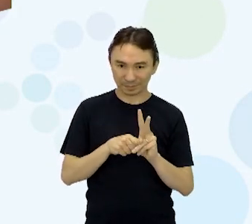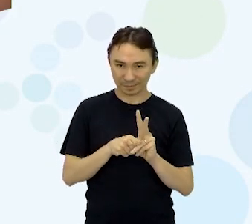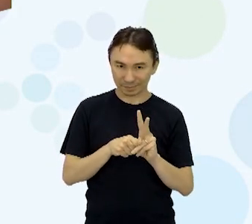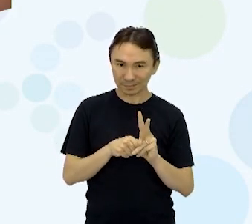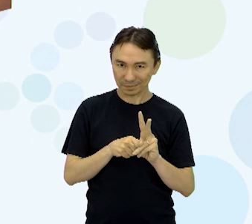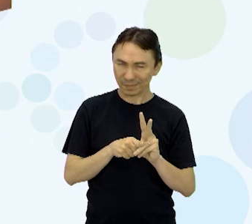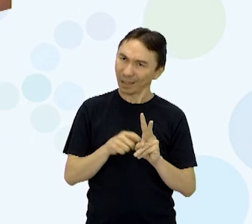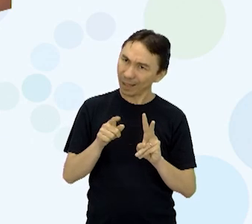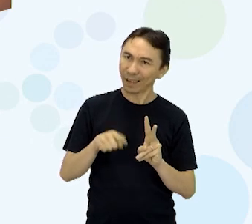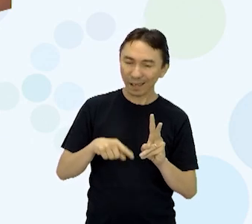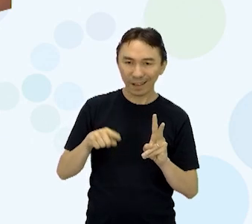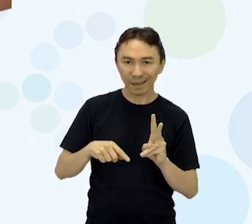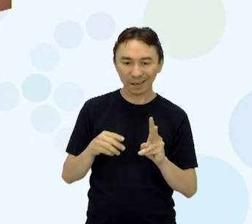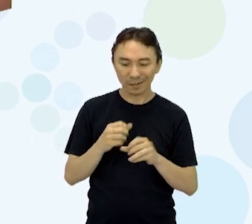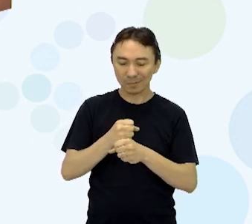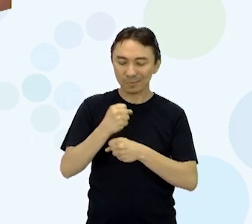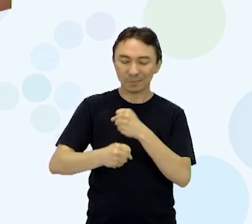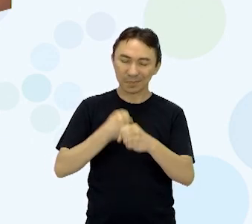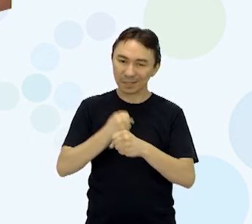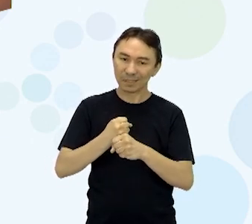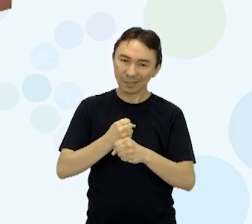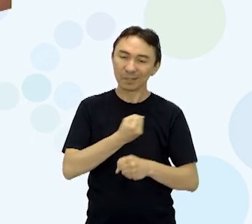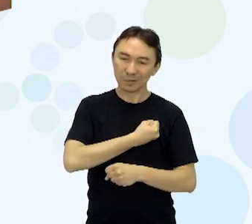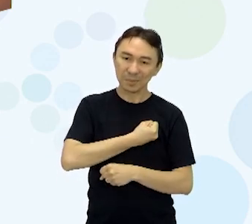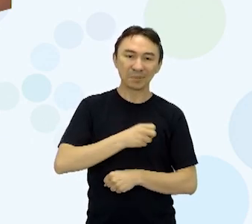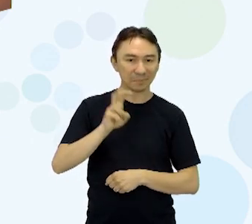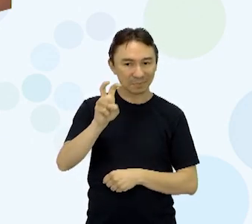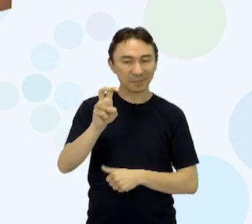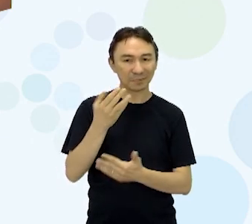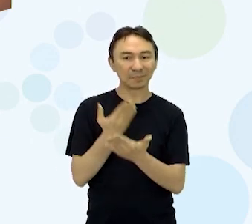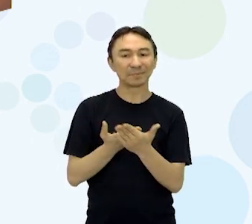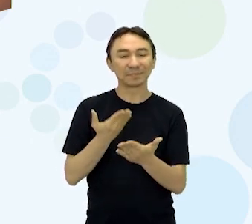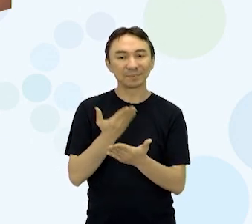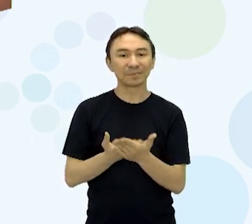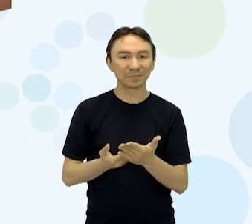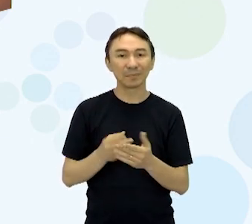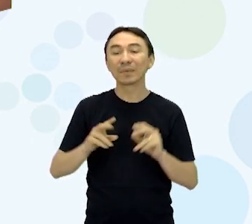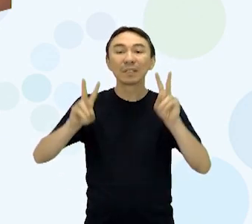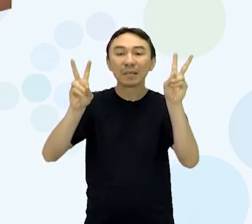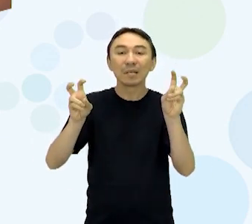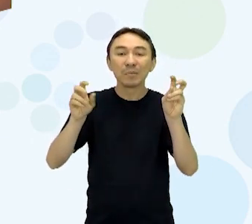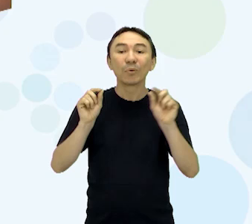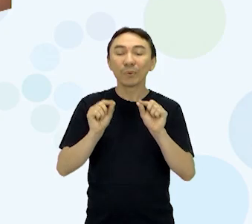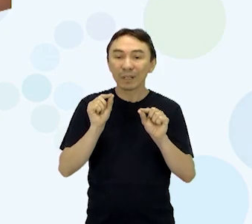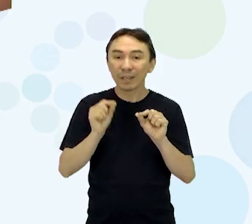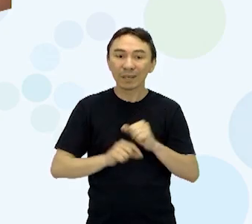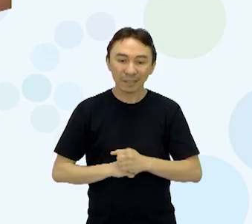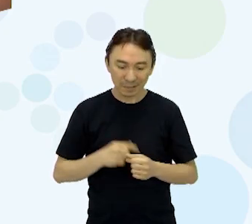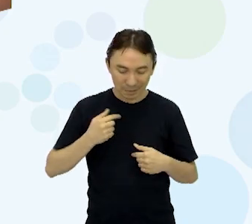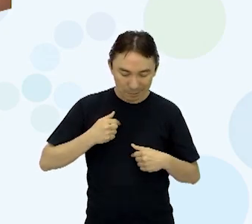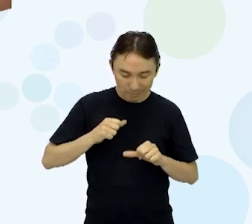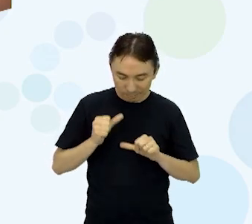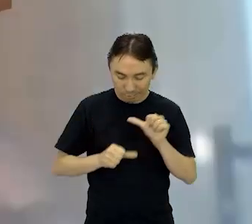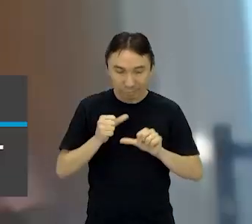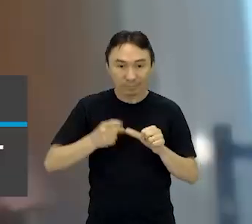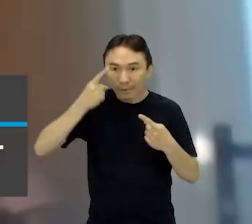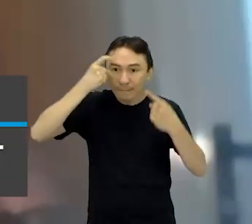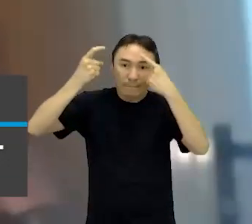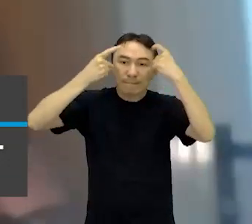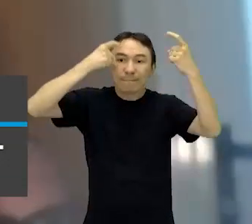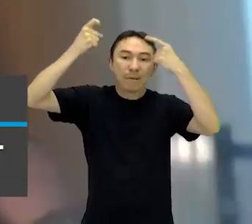chama, vejam só, Reinventando. Quem estará conosco no encontro de hoje, como sempre, é o